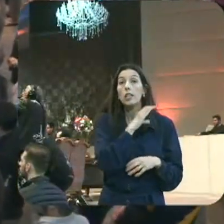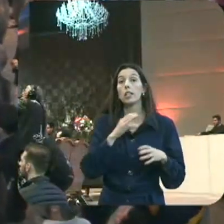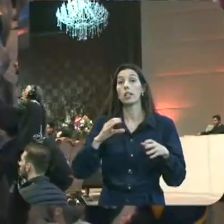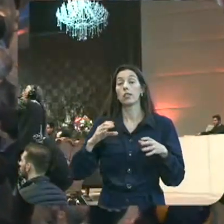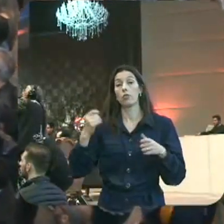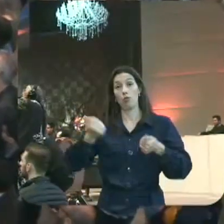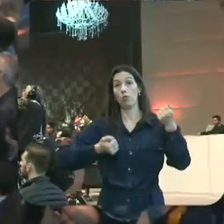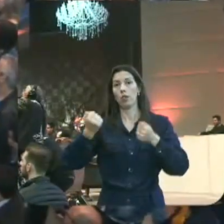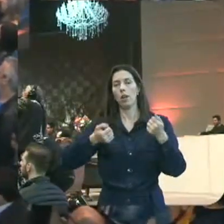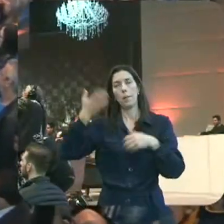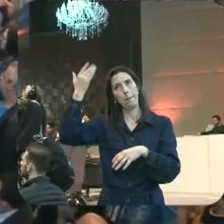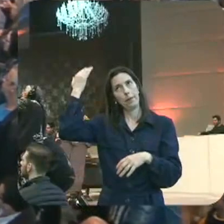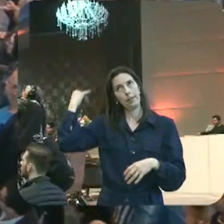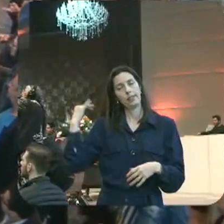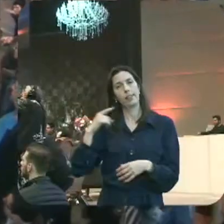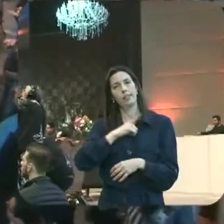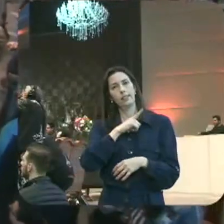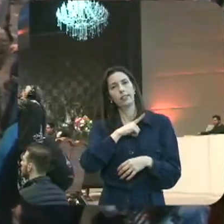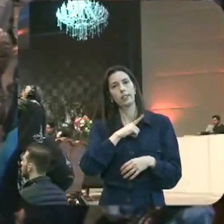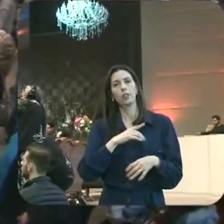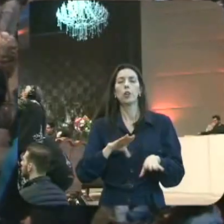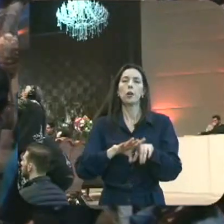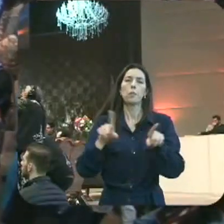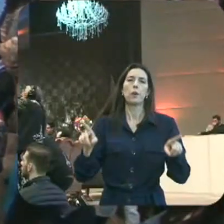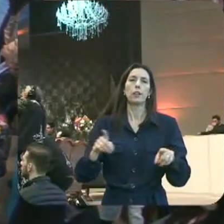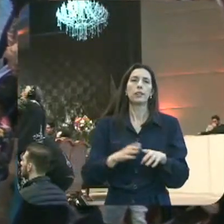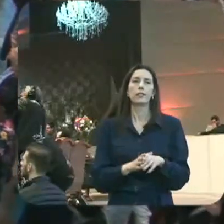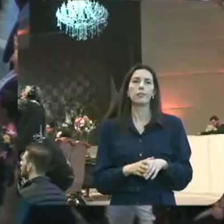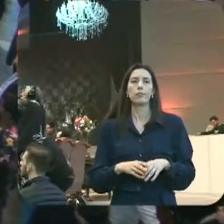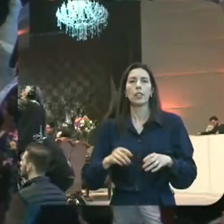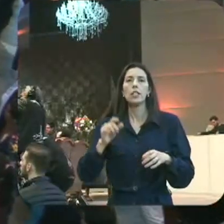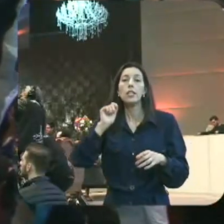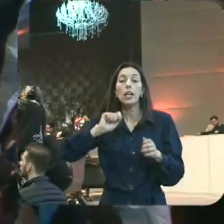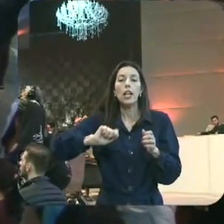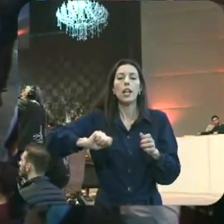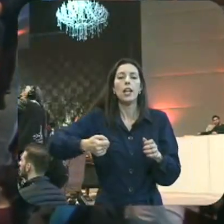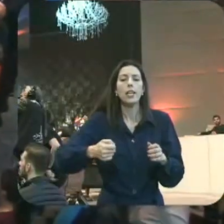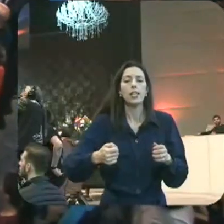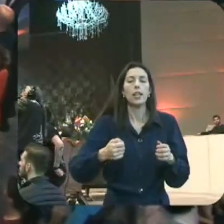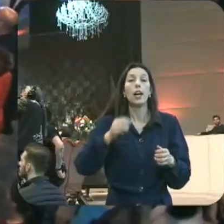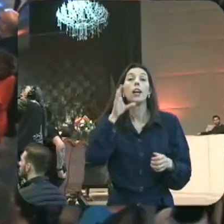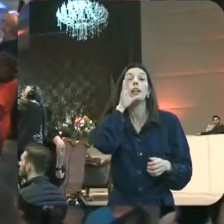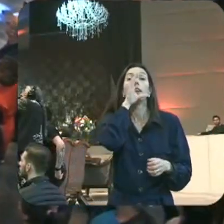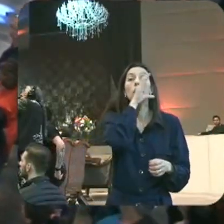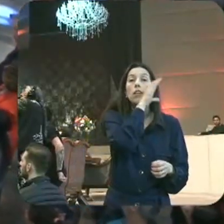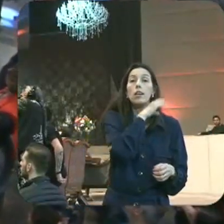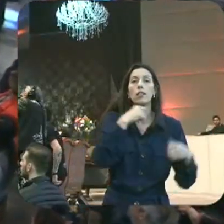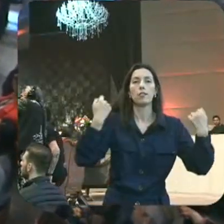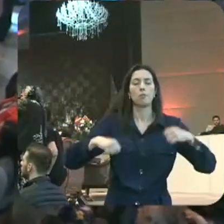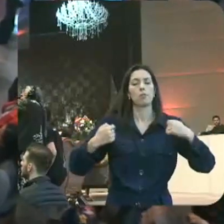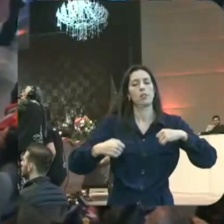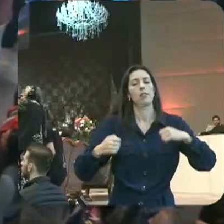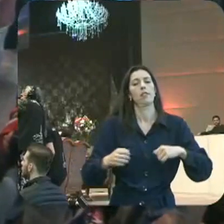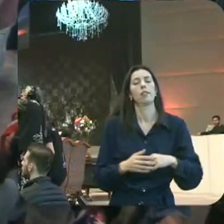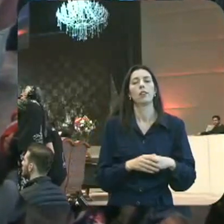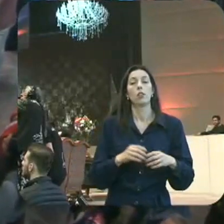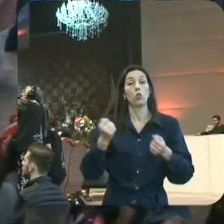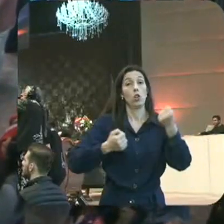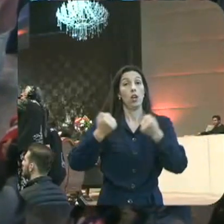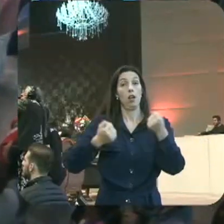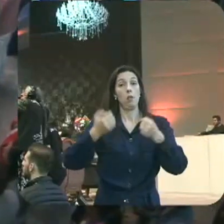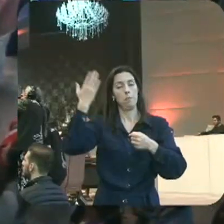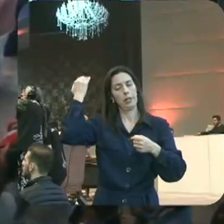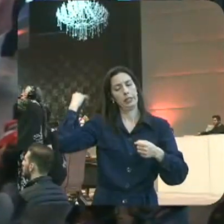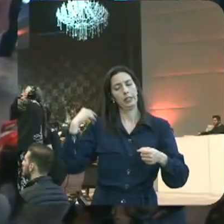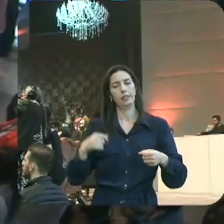só, naquele tempo, né? Hoje ninguém faz isso, mas ele esquentava o carro para sair. E aí um dia o Espírito Santo falou para ele